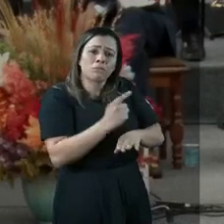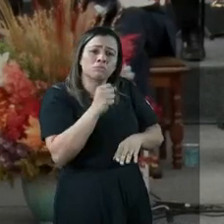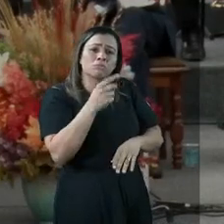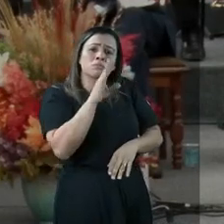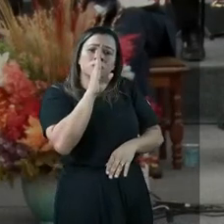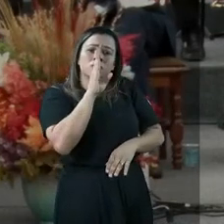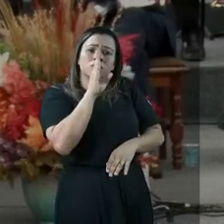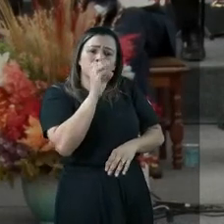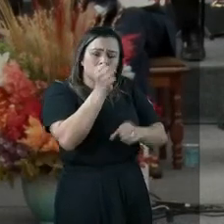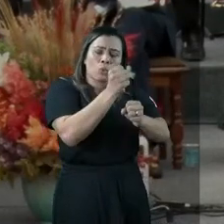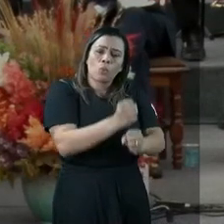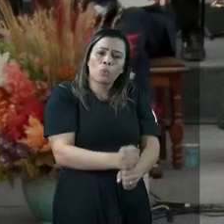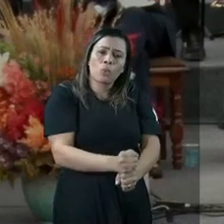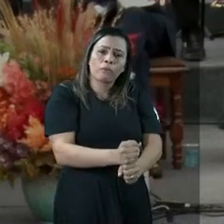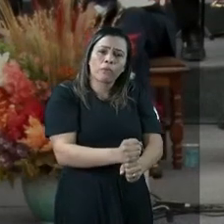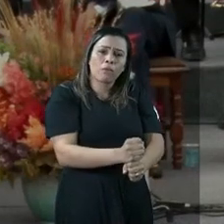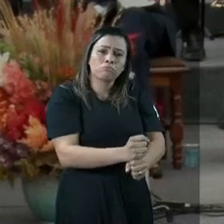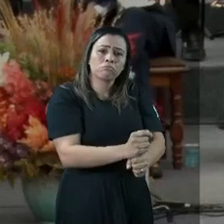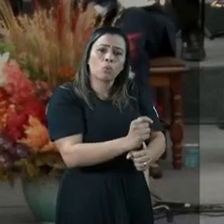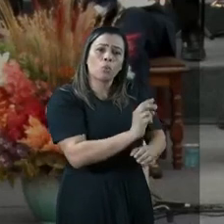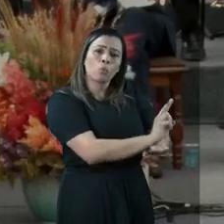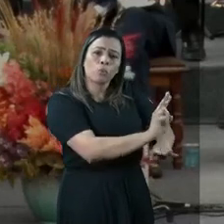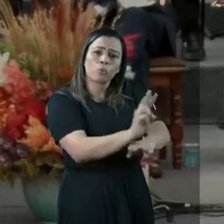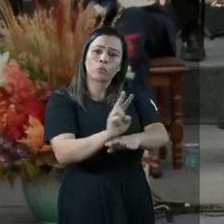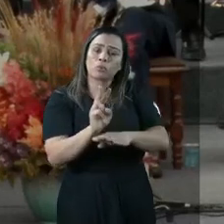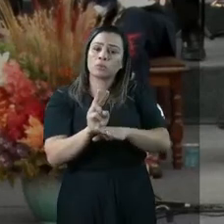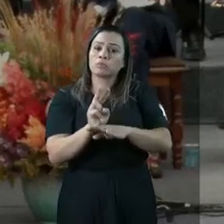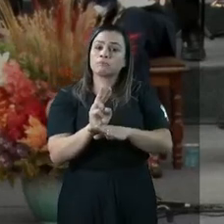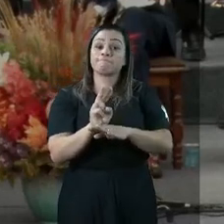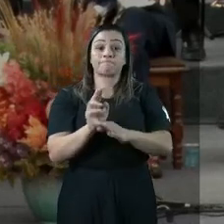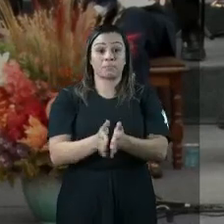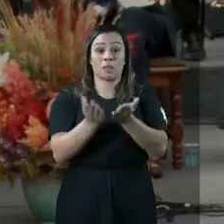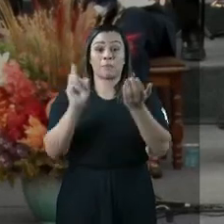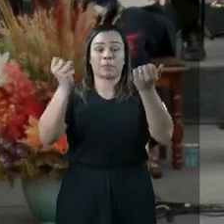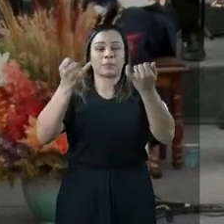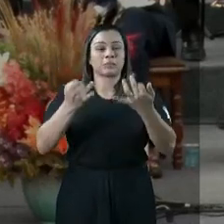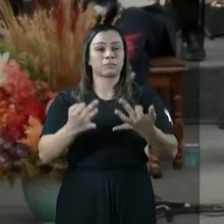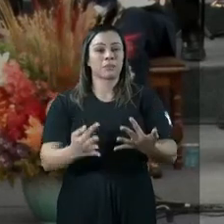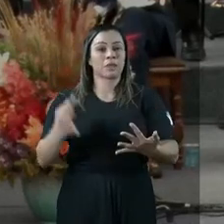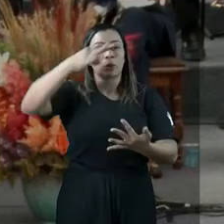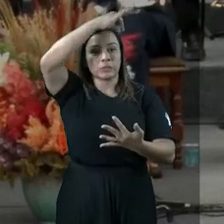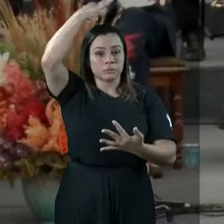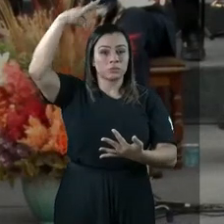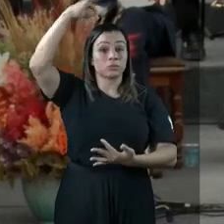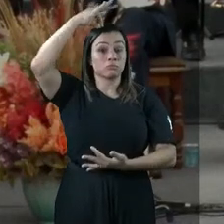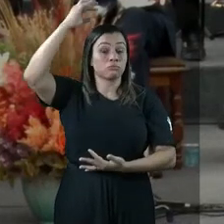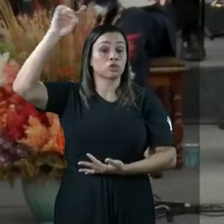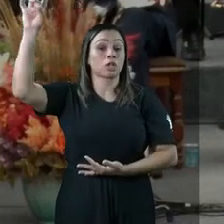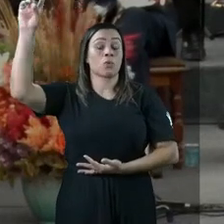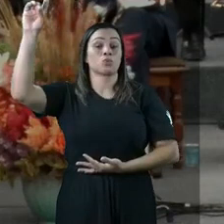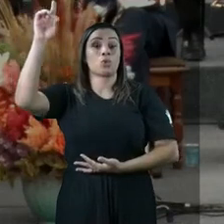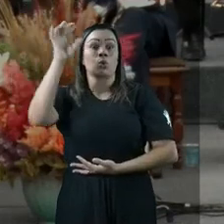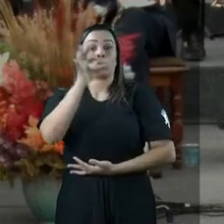A Bíblia diz que o Espírito de Deus na vida de Davi se manifesta de uma forma tão plena que o texto diz, e